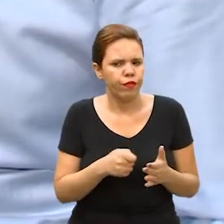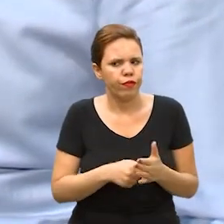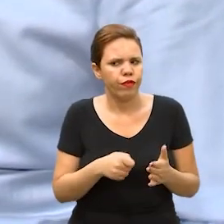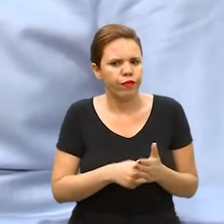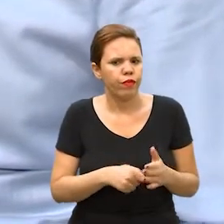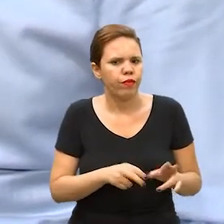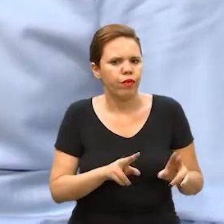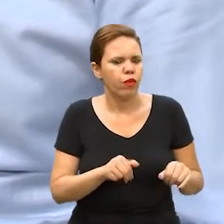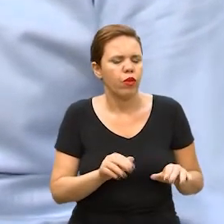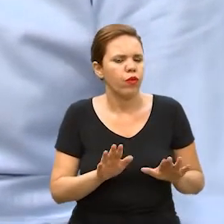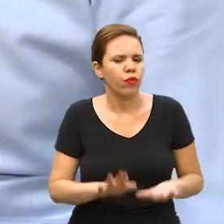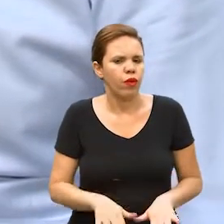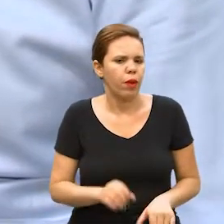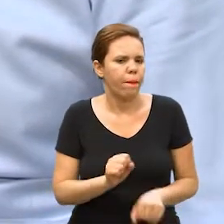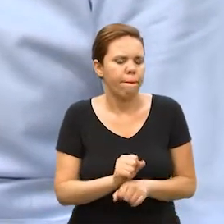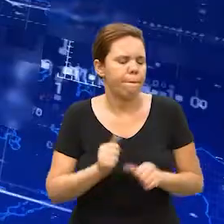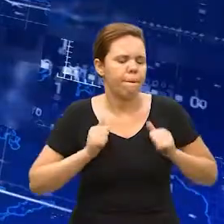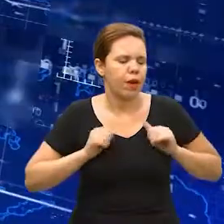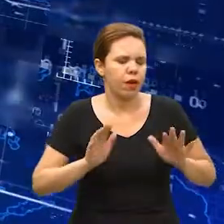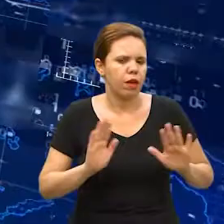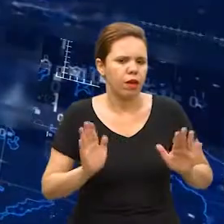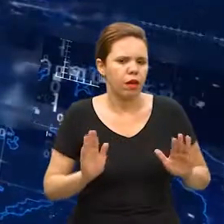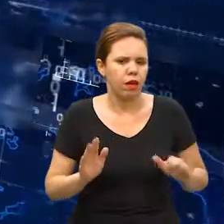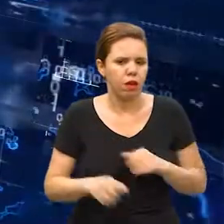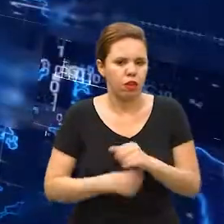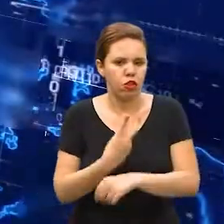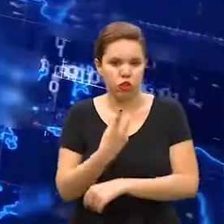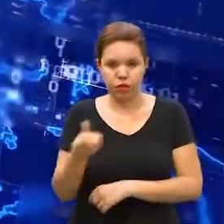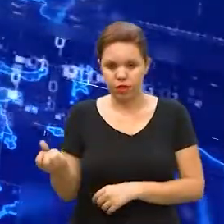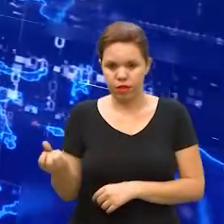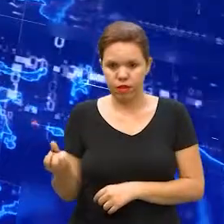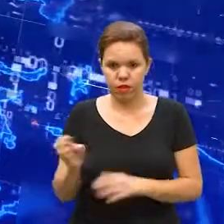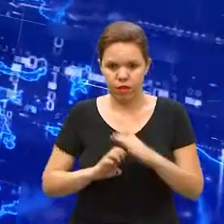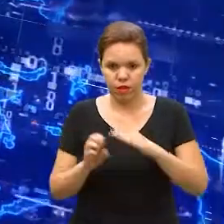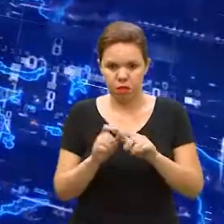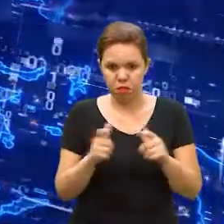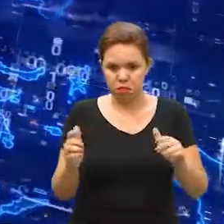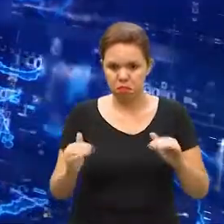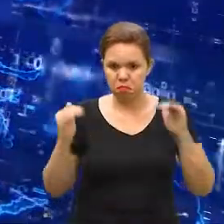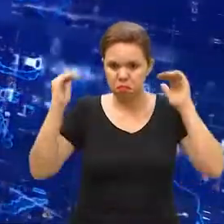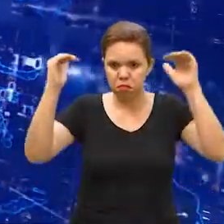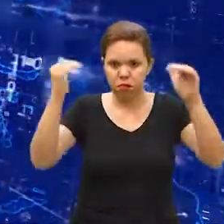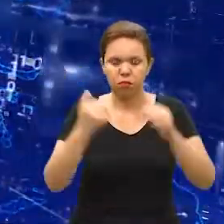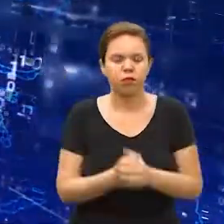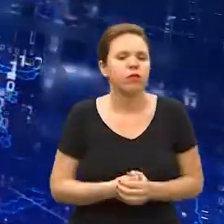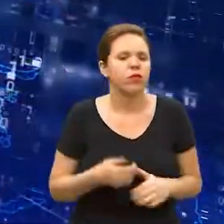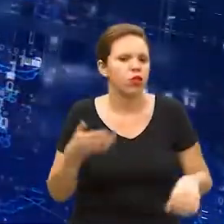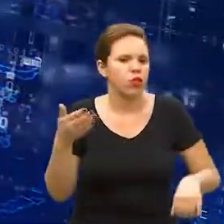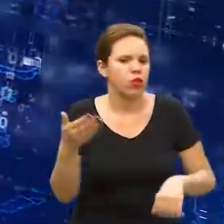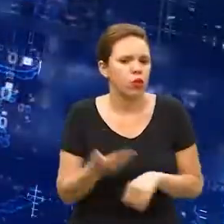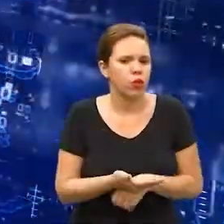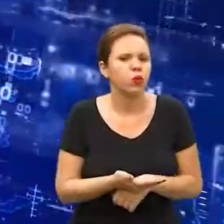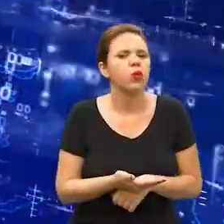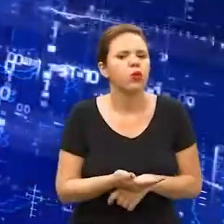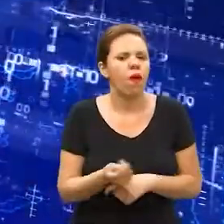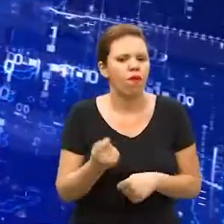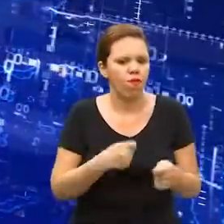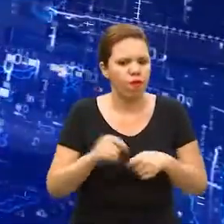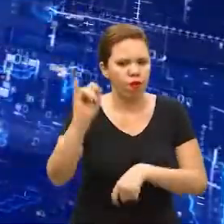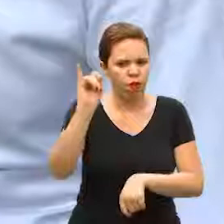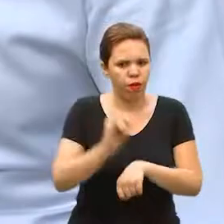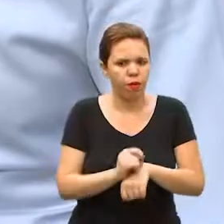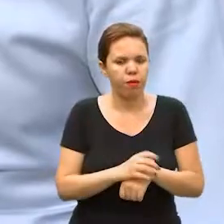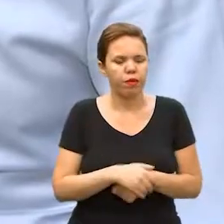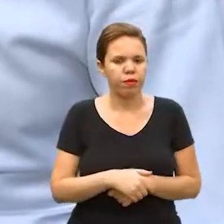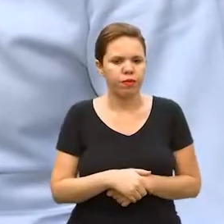nunca fica estagnado, né? Em 2006, a empresa deu um grande salto quando entrou no mercado